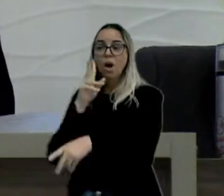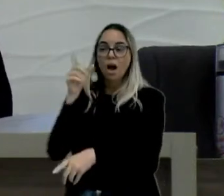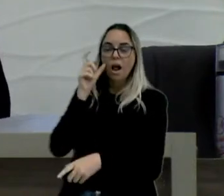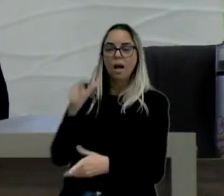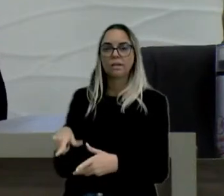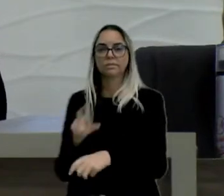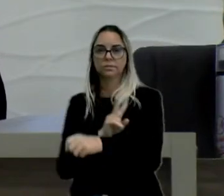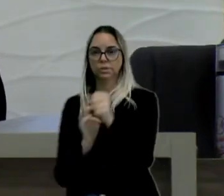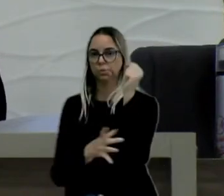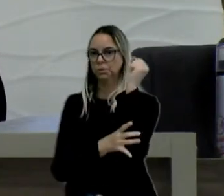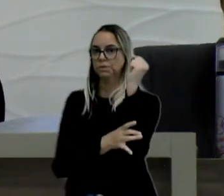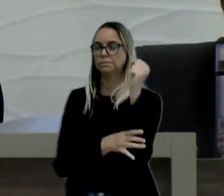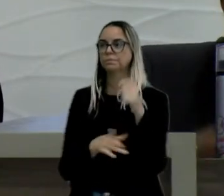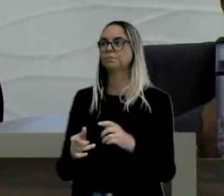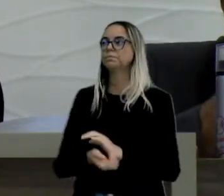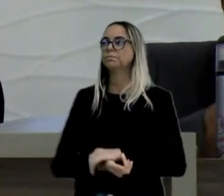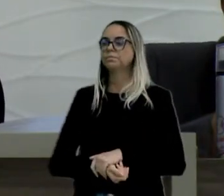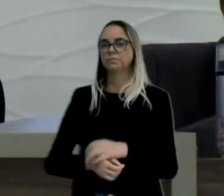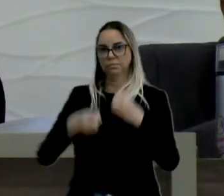requerimento